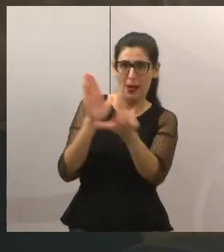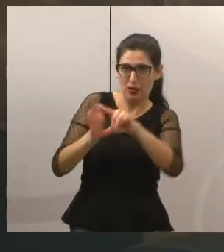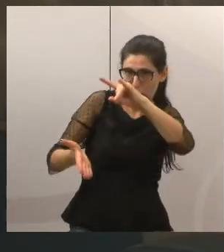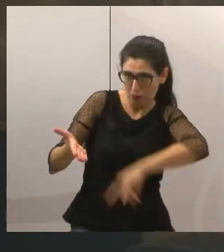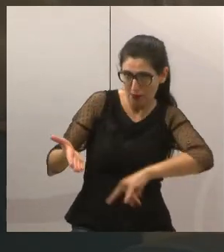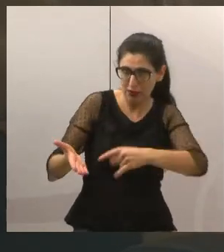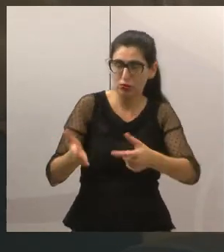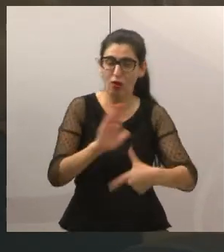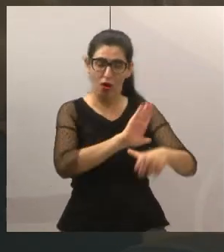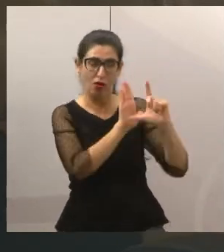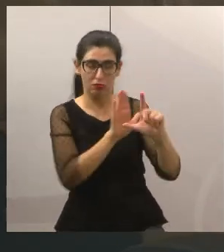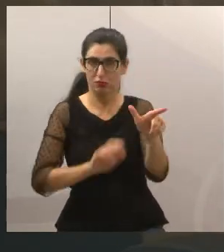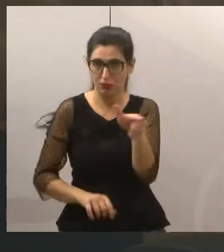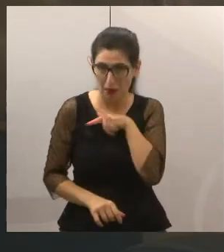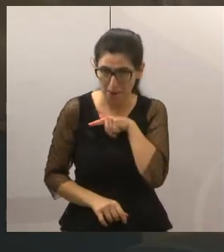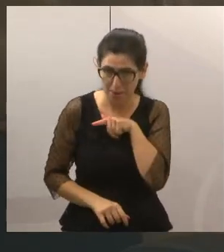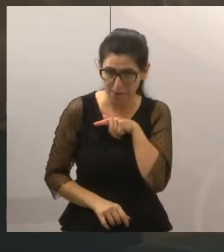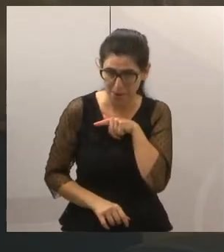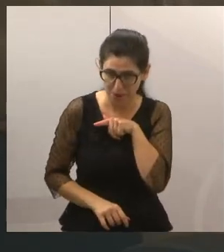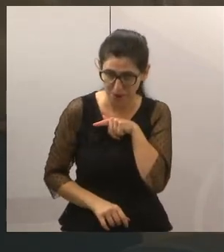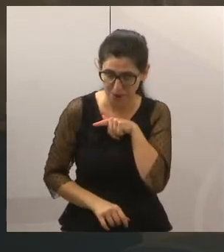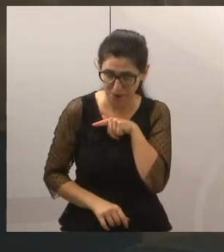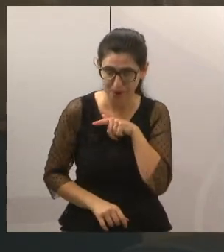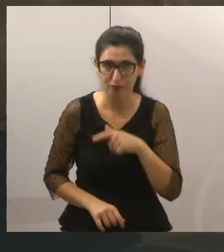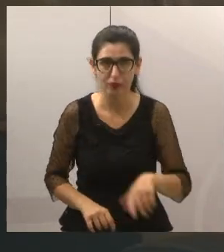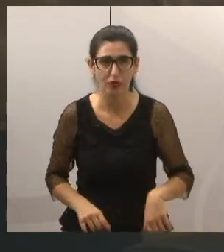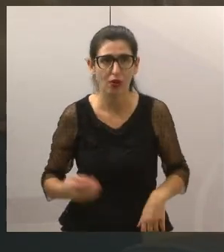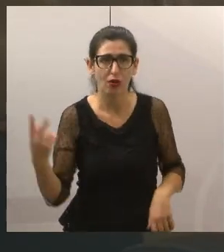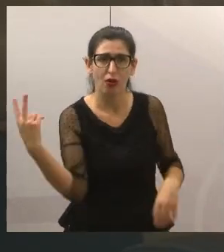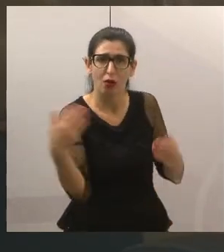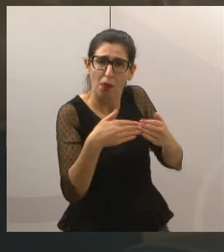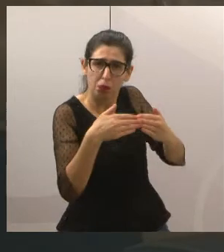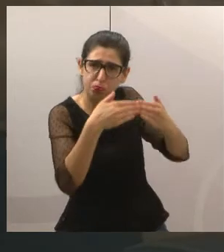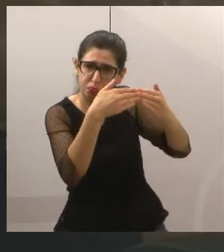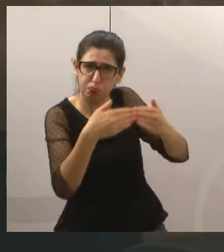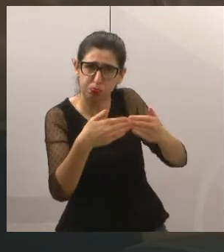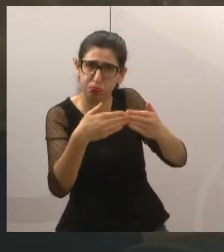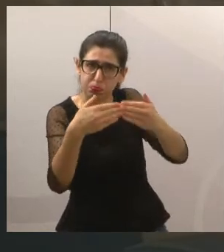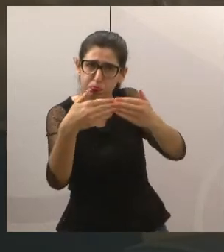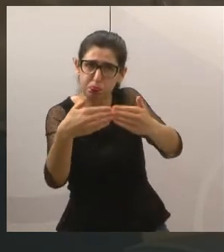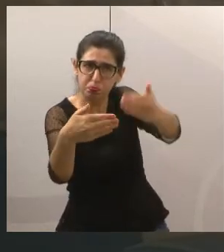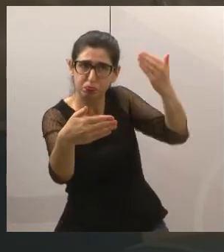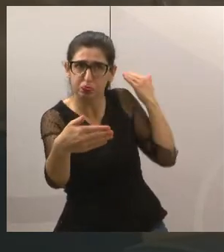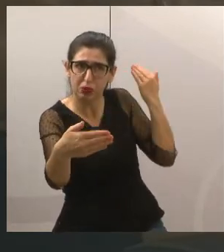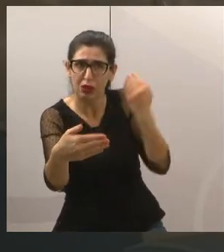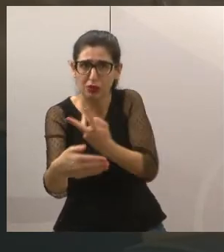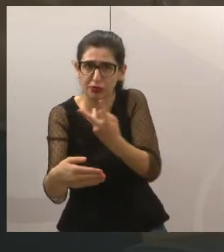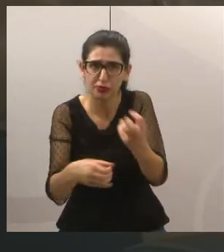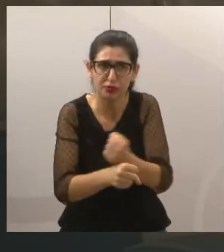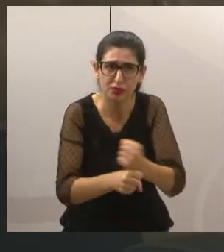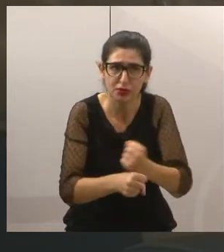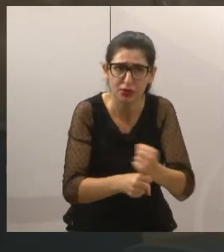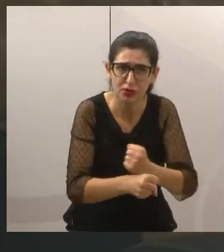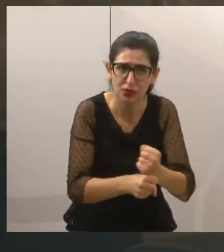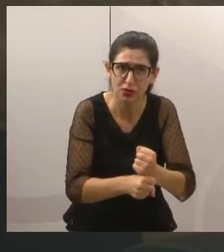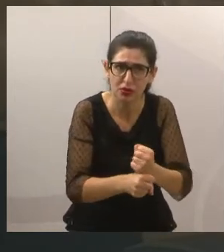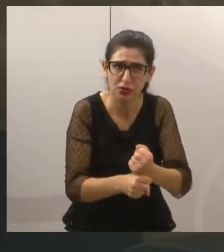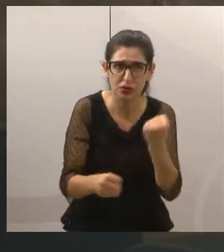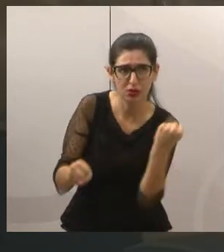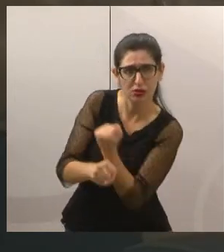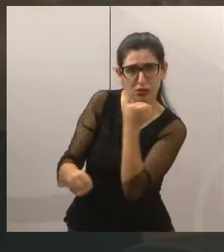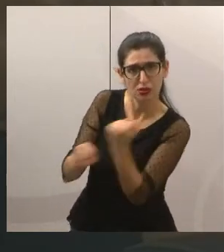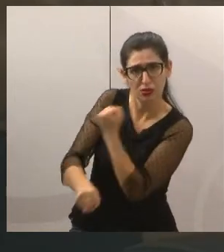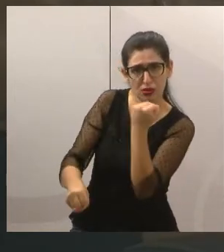aqui fornecidos, né? Então, são 2 anos aí em que já constavam essas obras na área